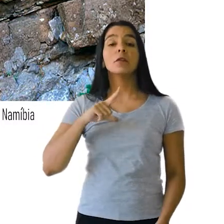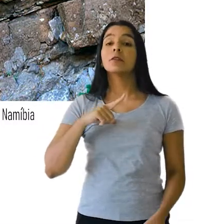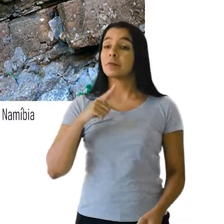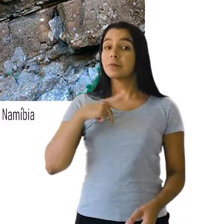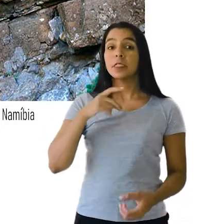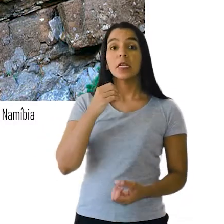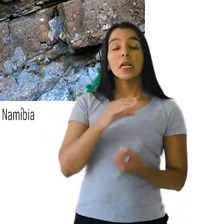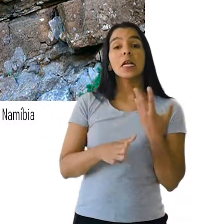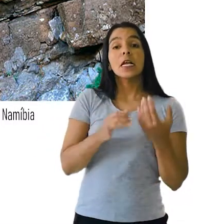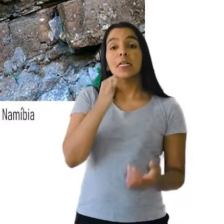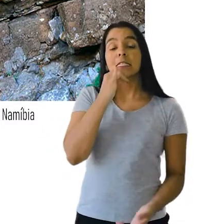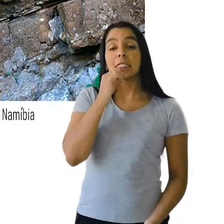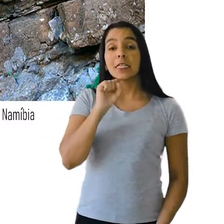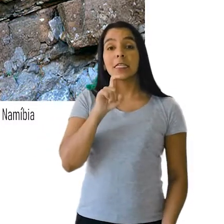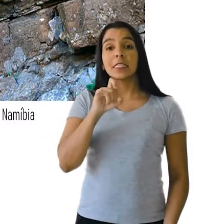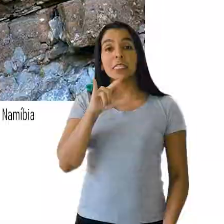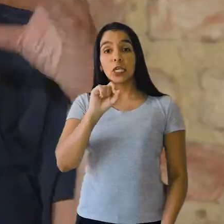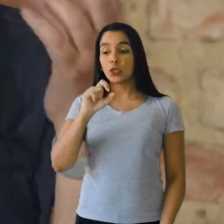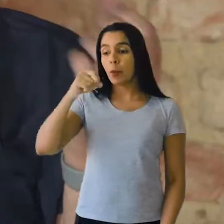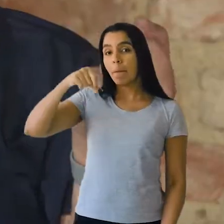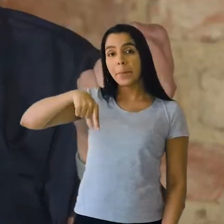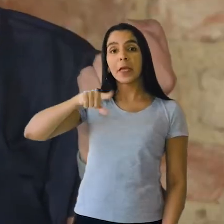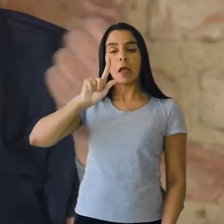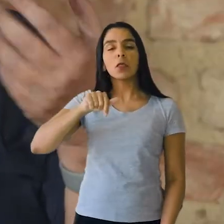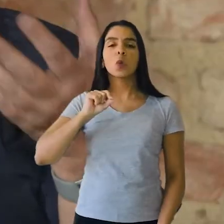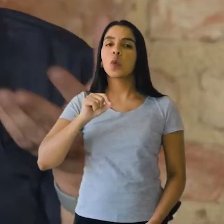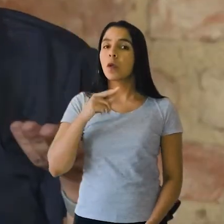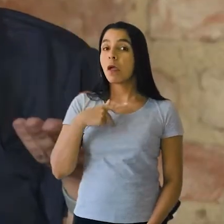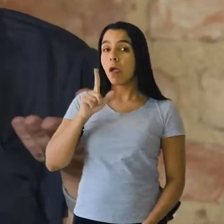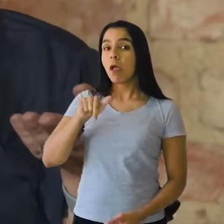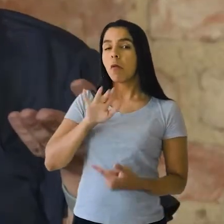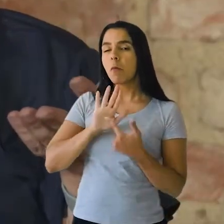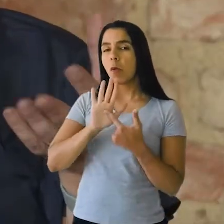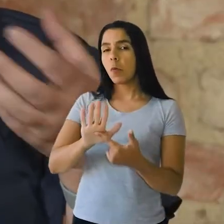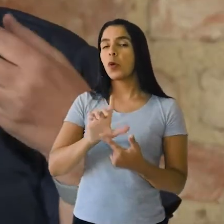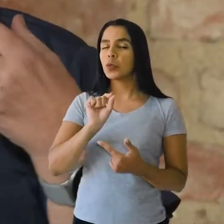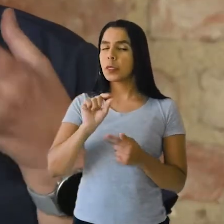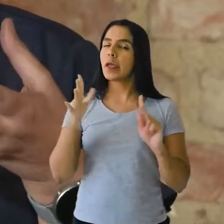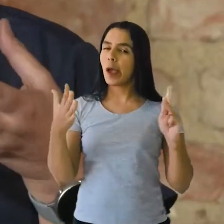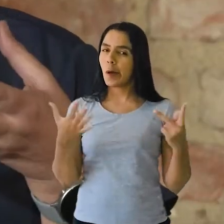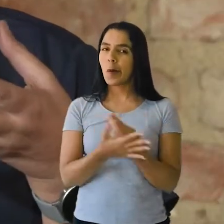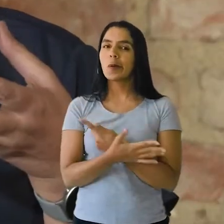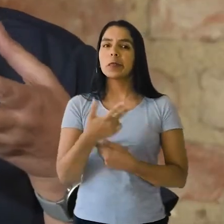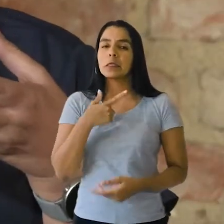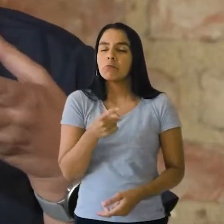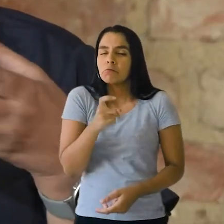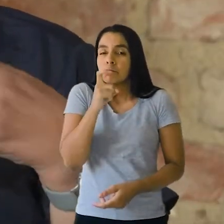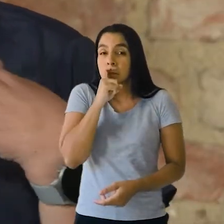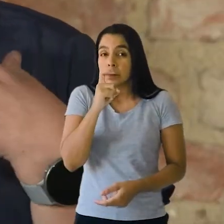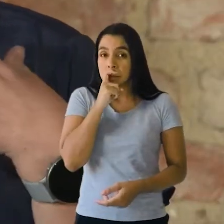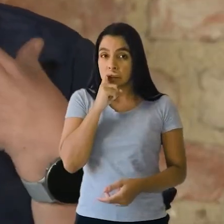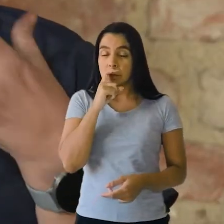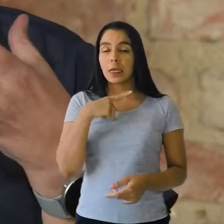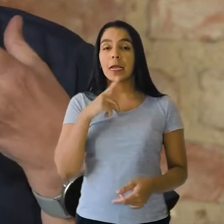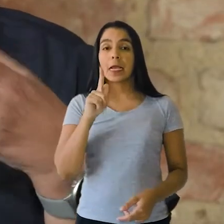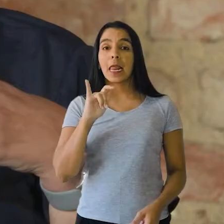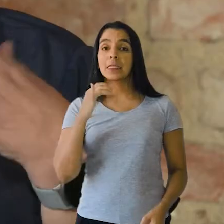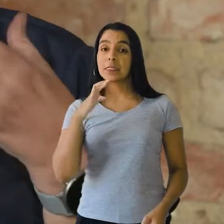a existência de uns grandes seixos que a gente reconhece como seixo pingado, e que isso é uma evidência